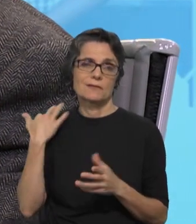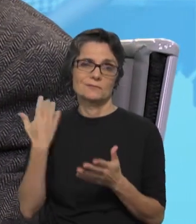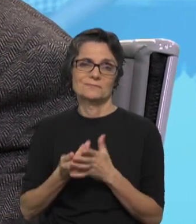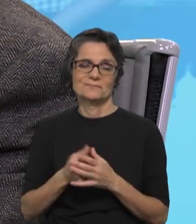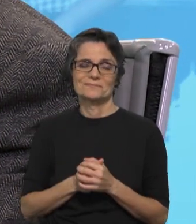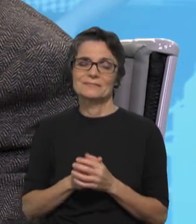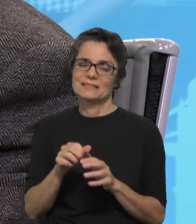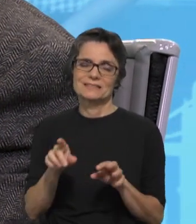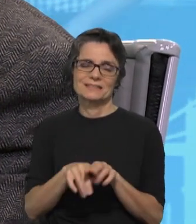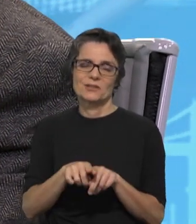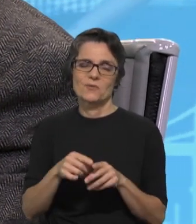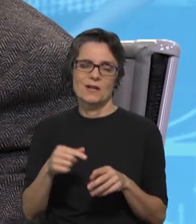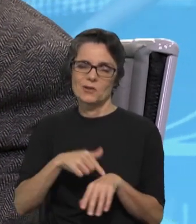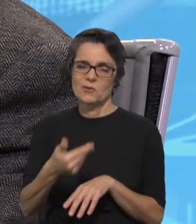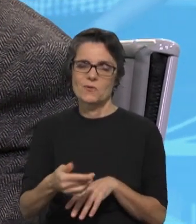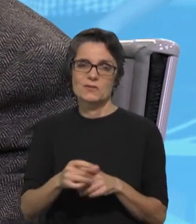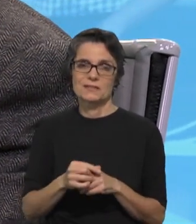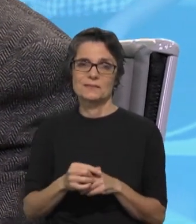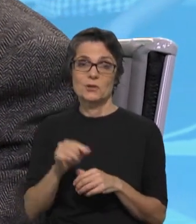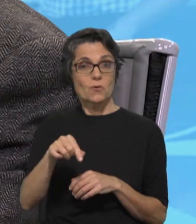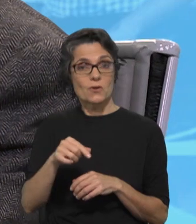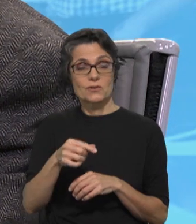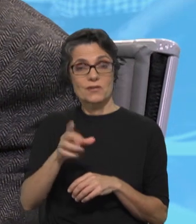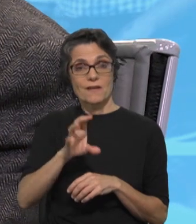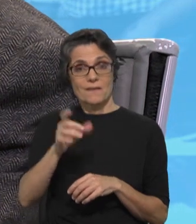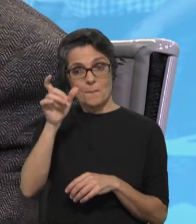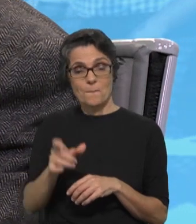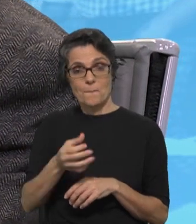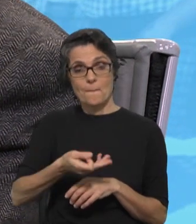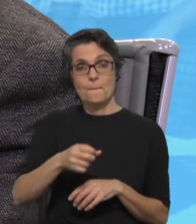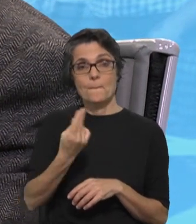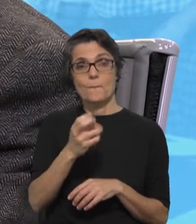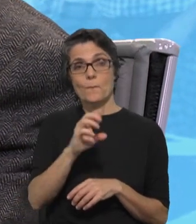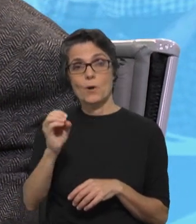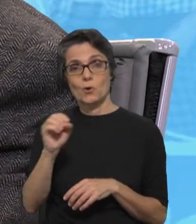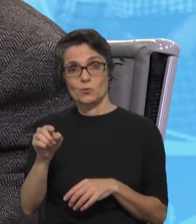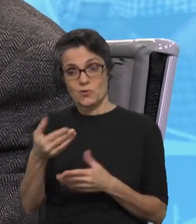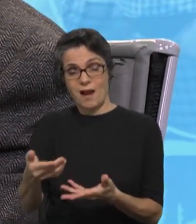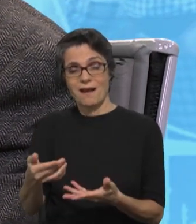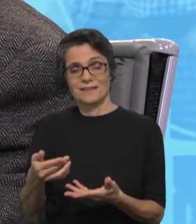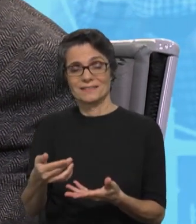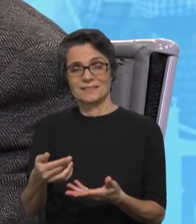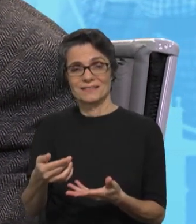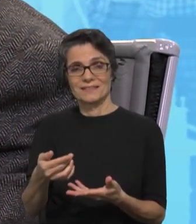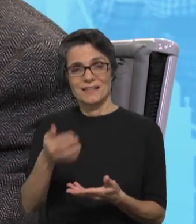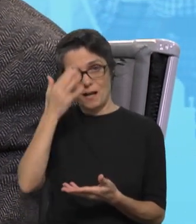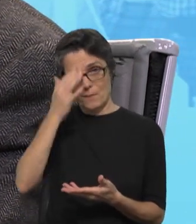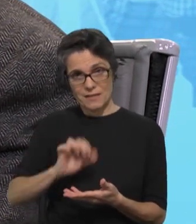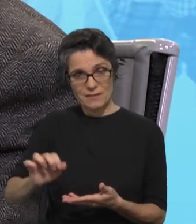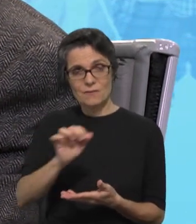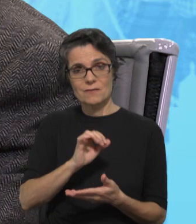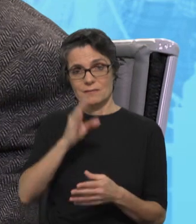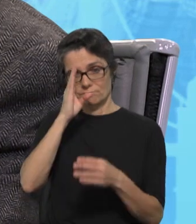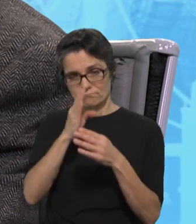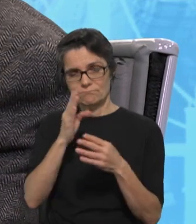faz-nos pensar nos Paulos de hoje e também na capacidade que nós temos de nos